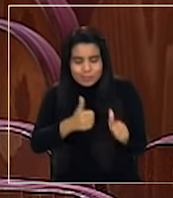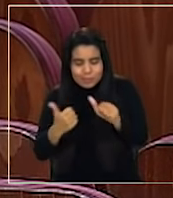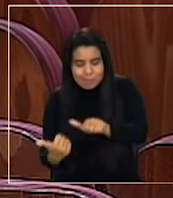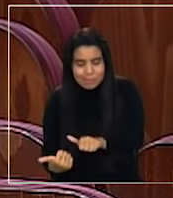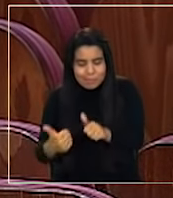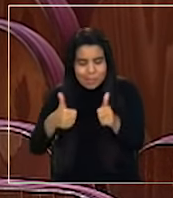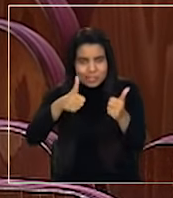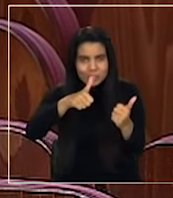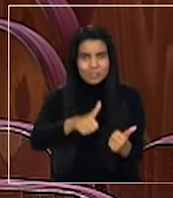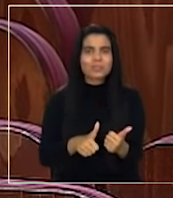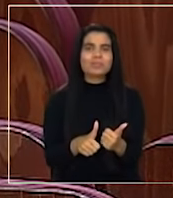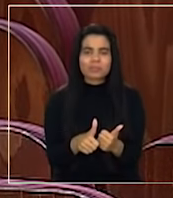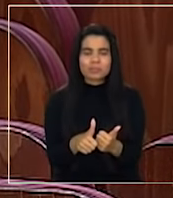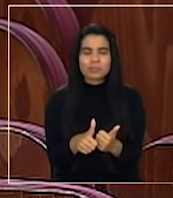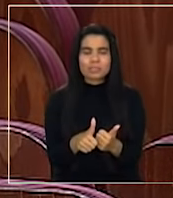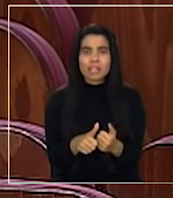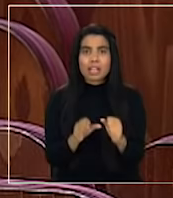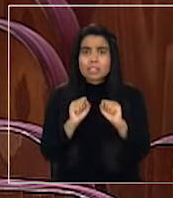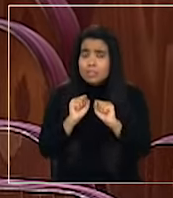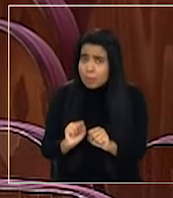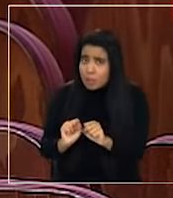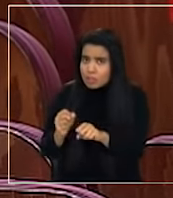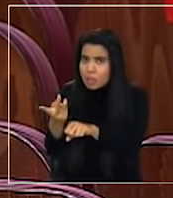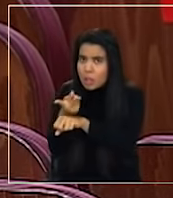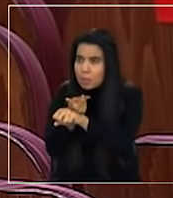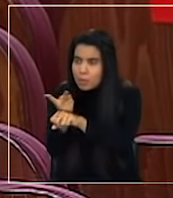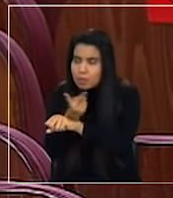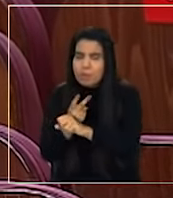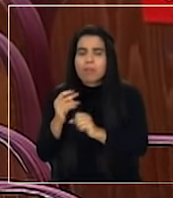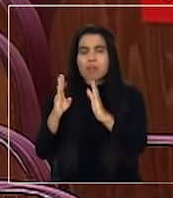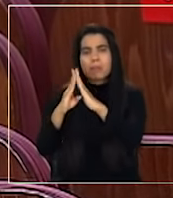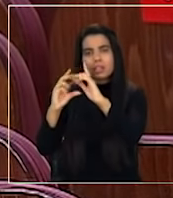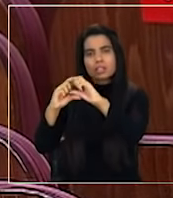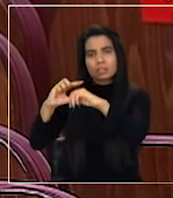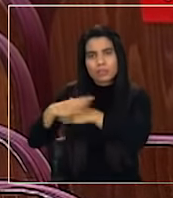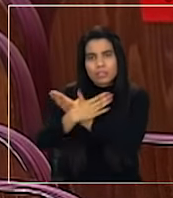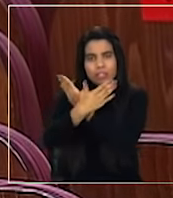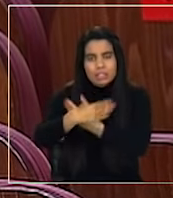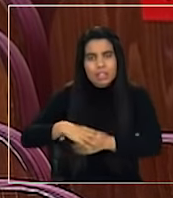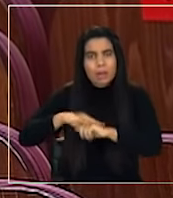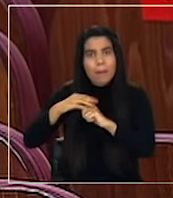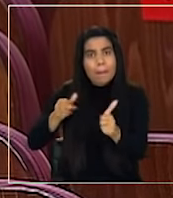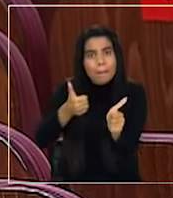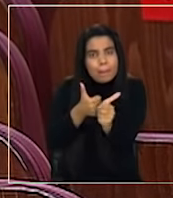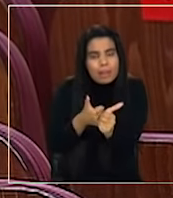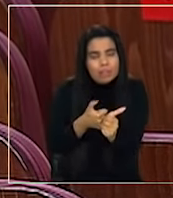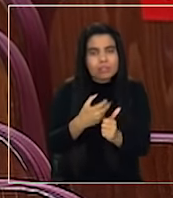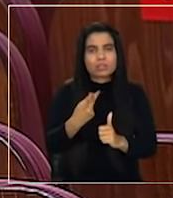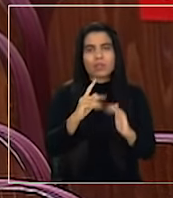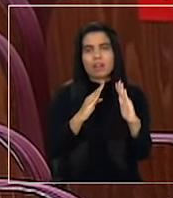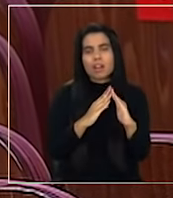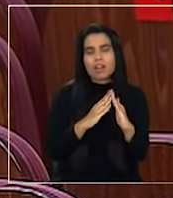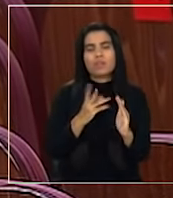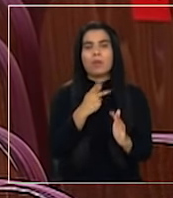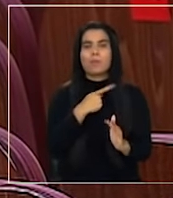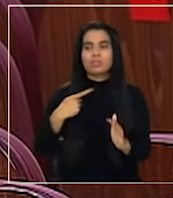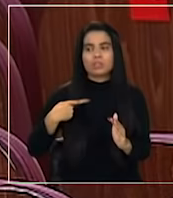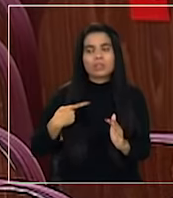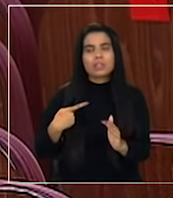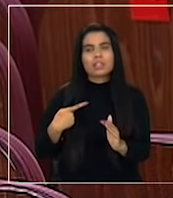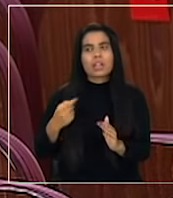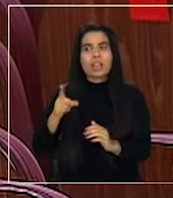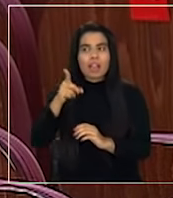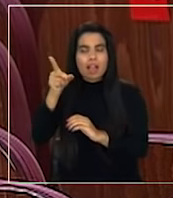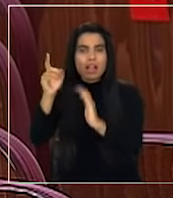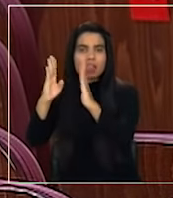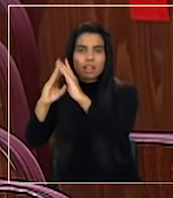águas. Você pode procurar a Igreja Universal mais próxima a você. O pastor vai estar lá e ele vai